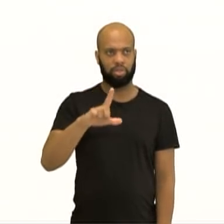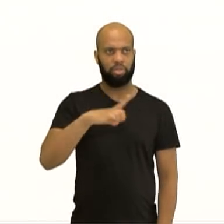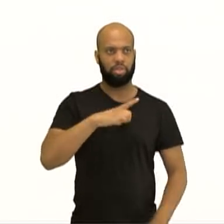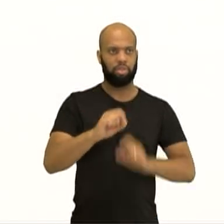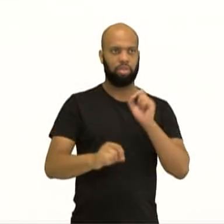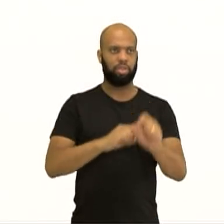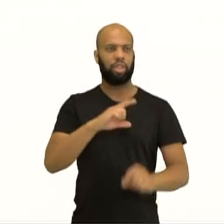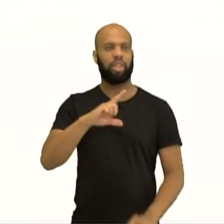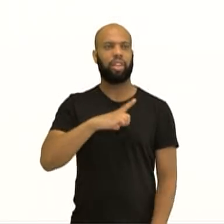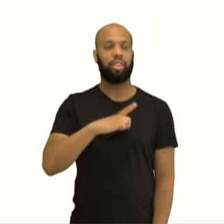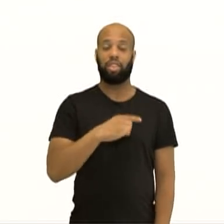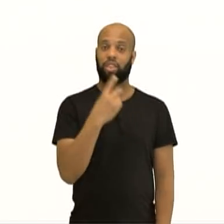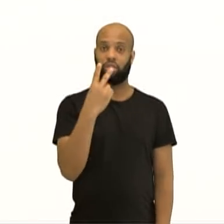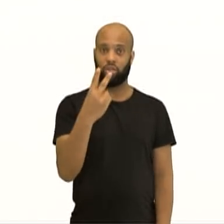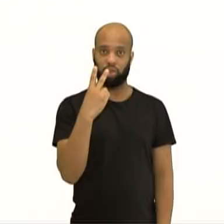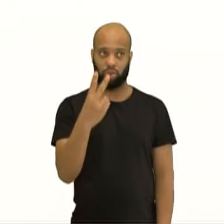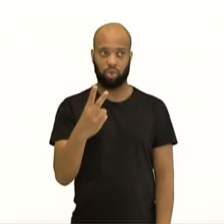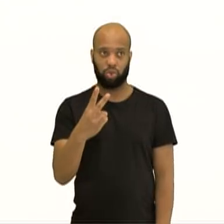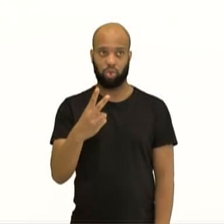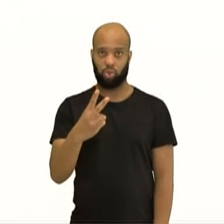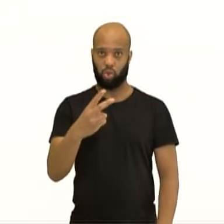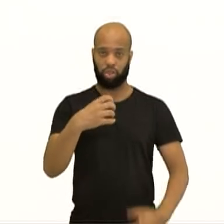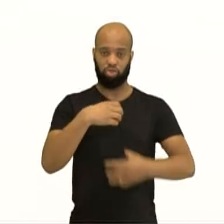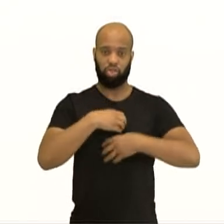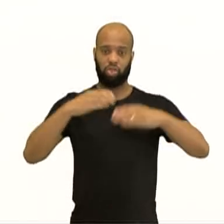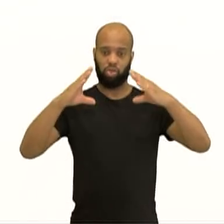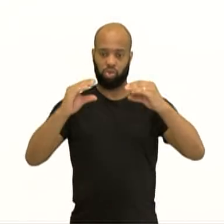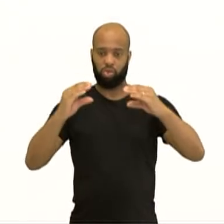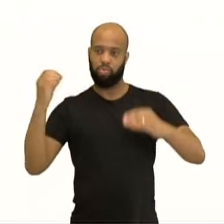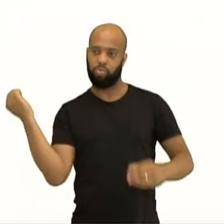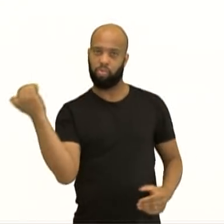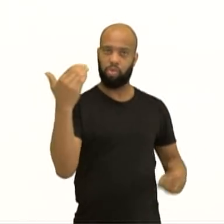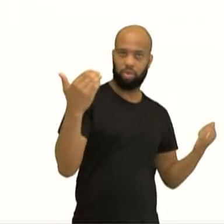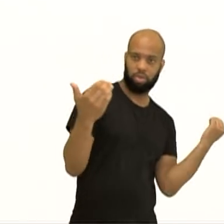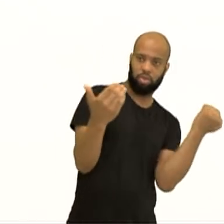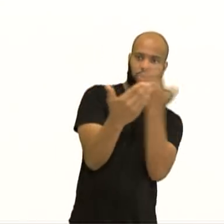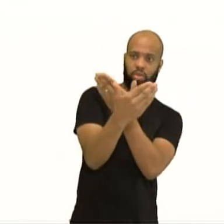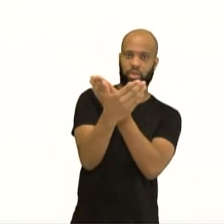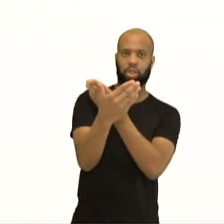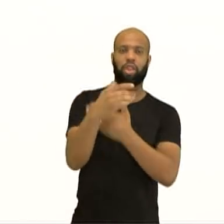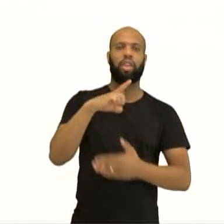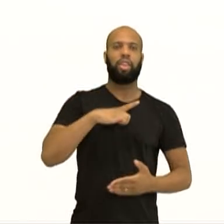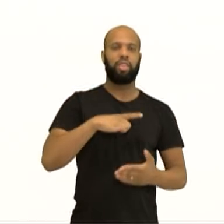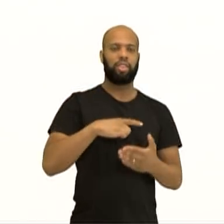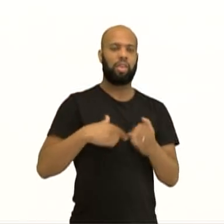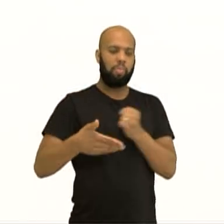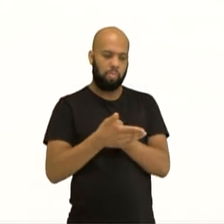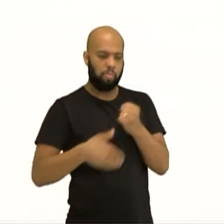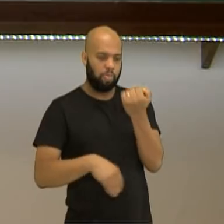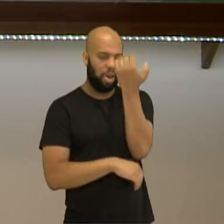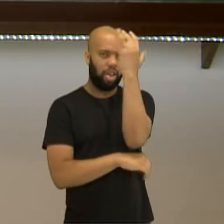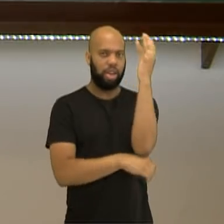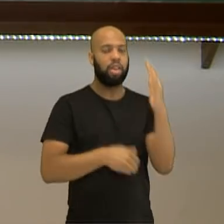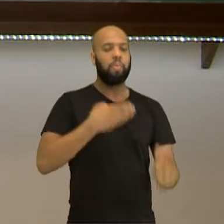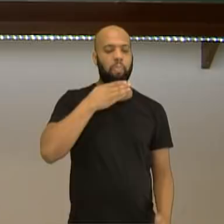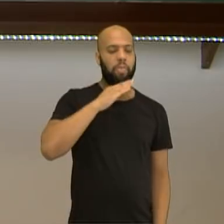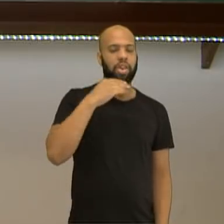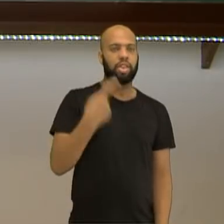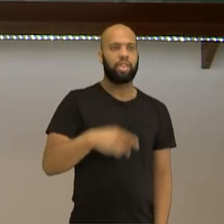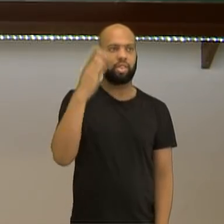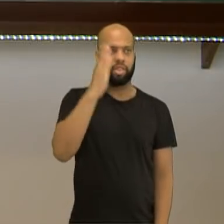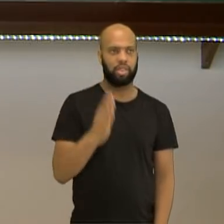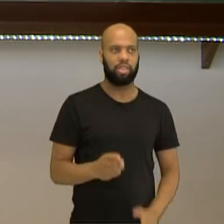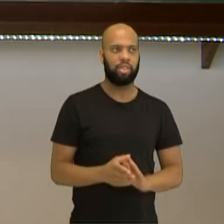Jogado com 2 bolas simultaneamente, inspirado na queda de mangas original do Brasil,